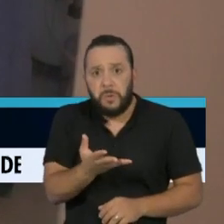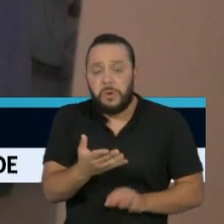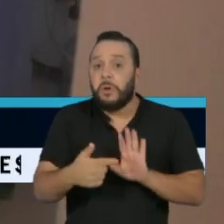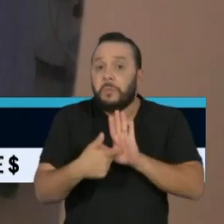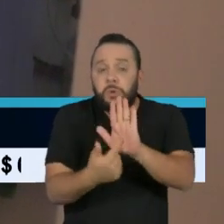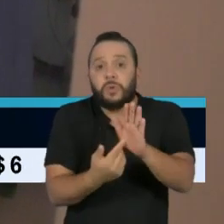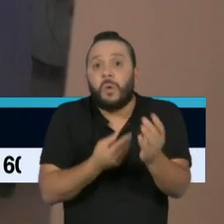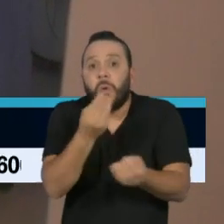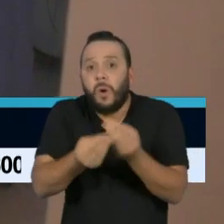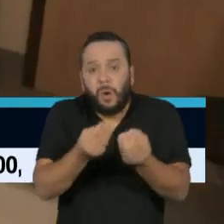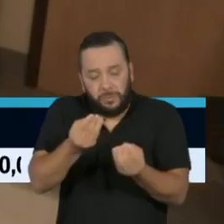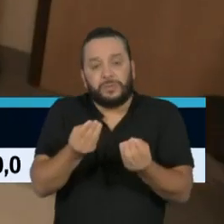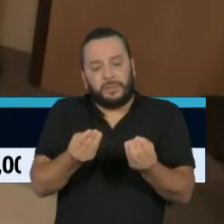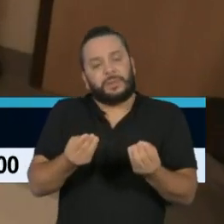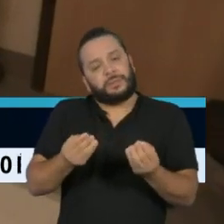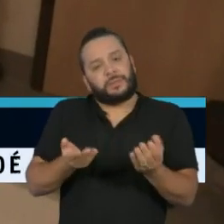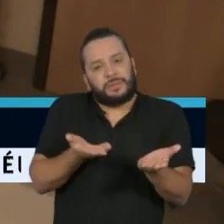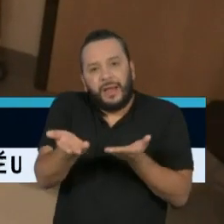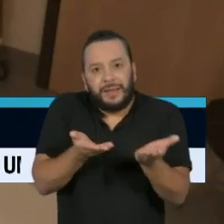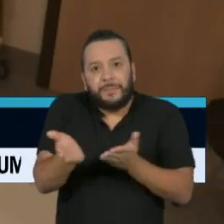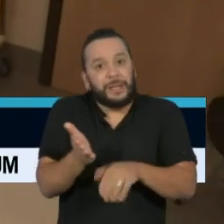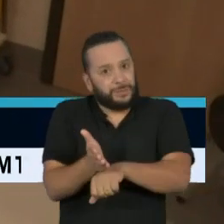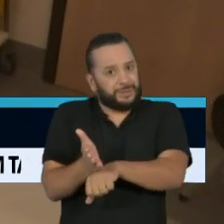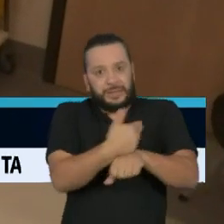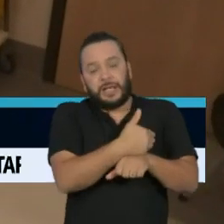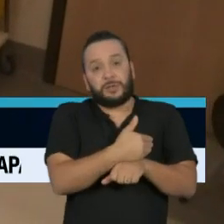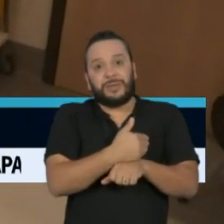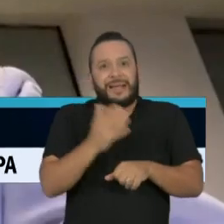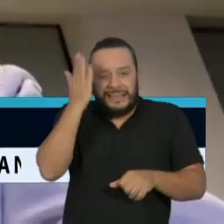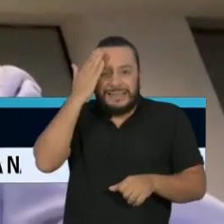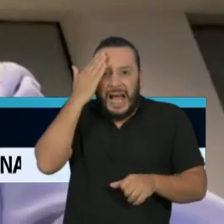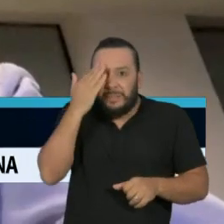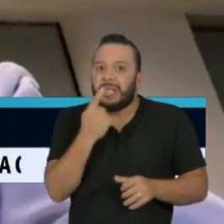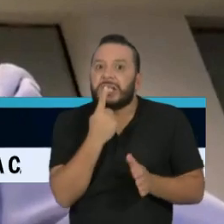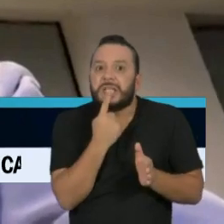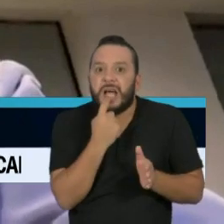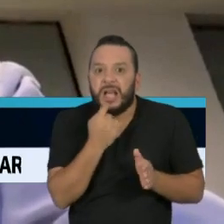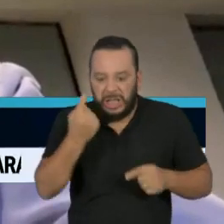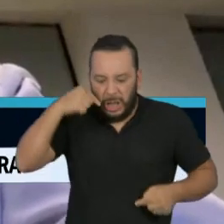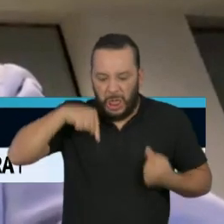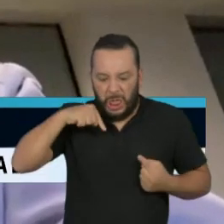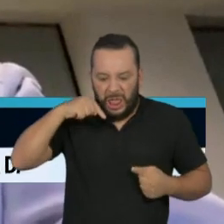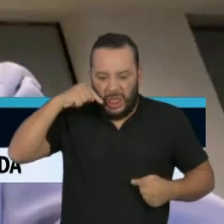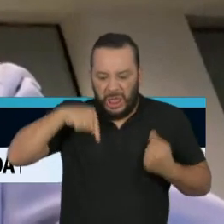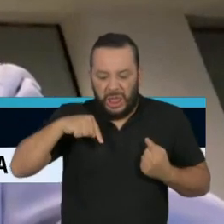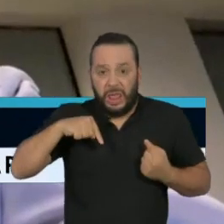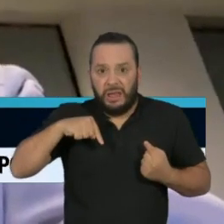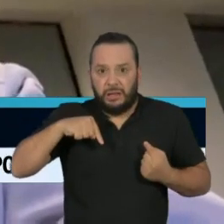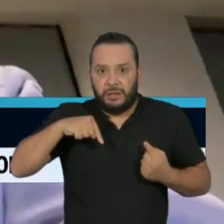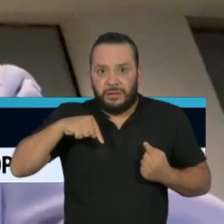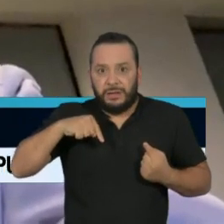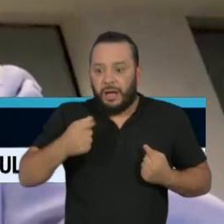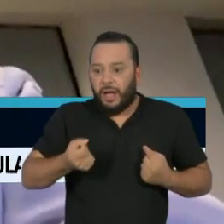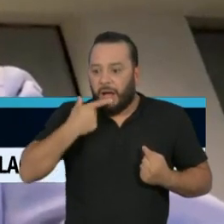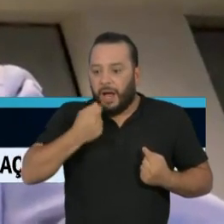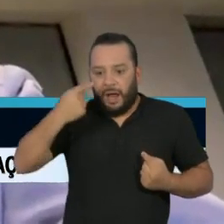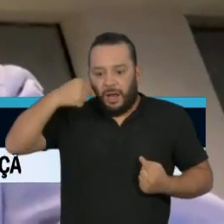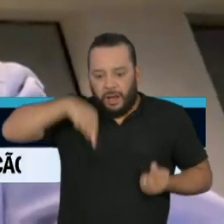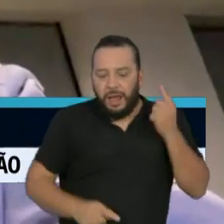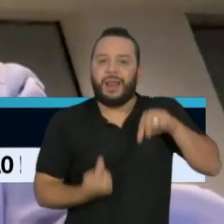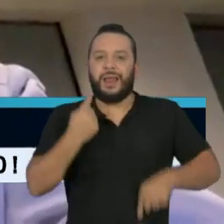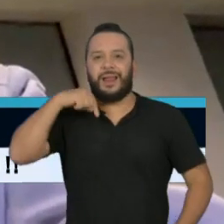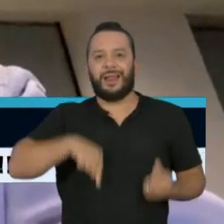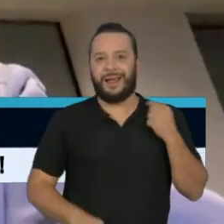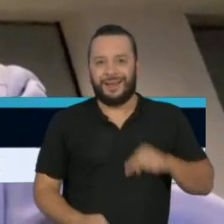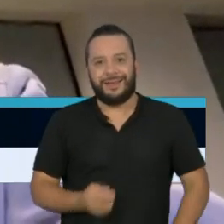no tratamento precoce para evitar a coagulação do sangue. É meio que um cabo de guerra. O vírus entra, inflama bastante